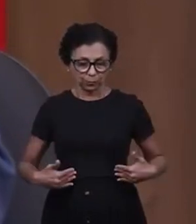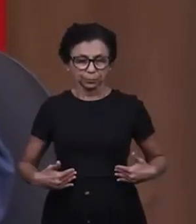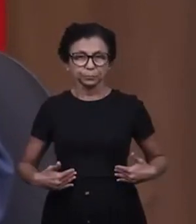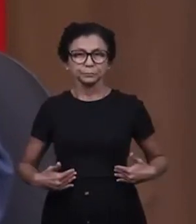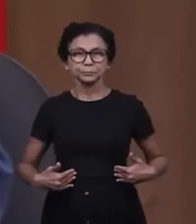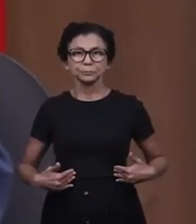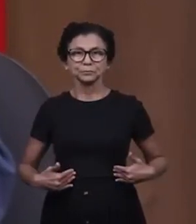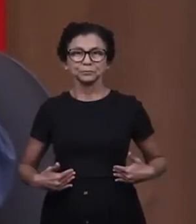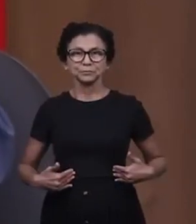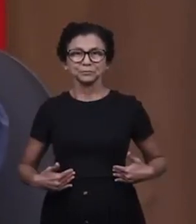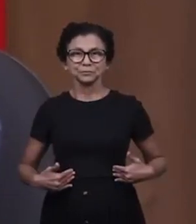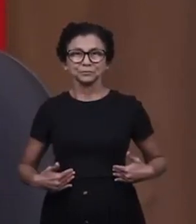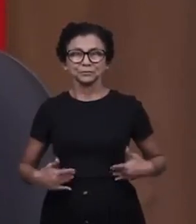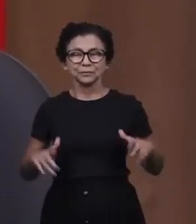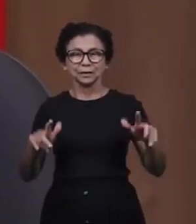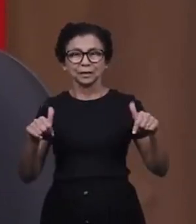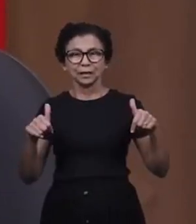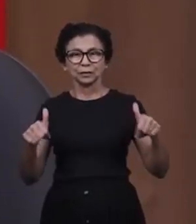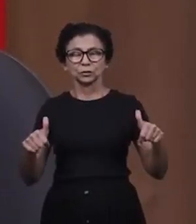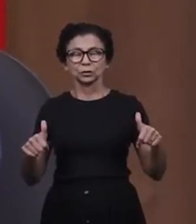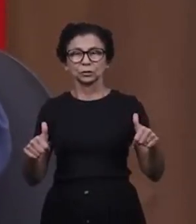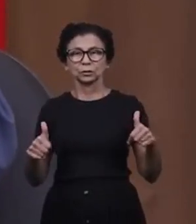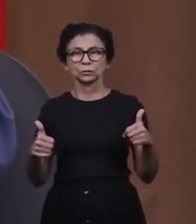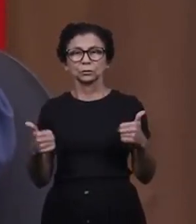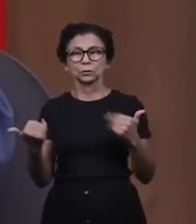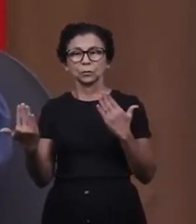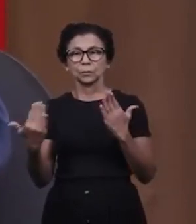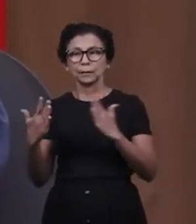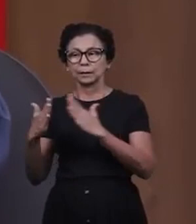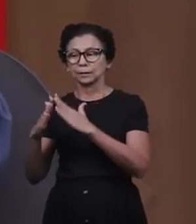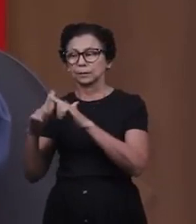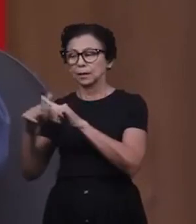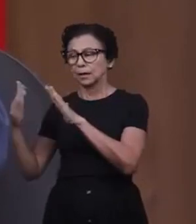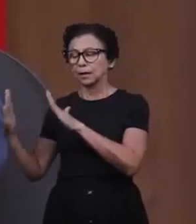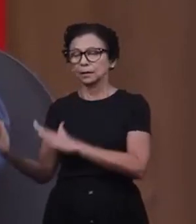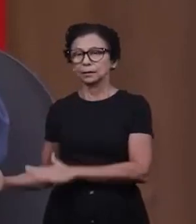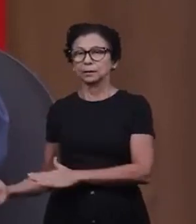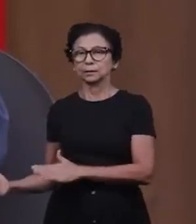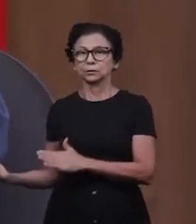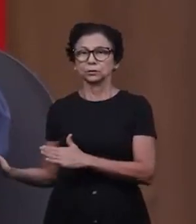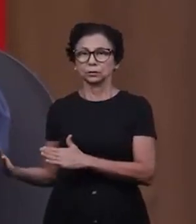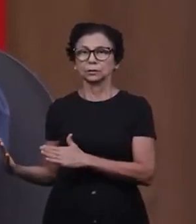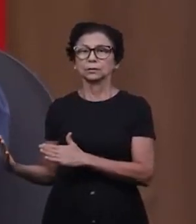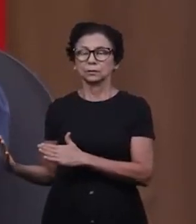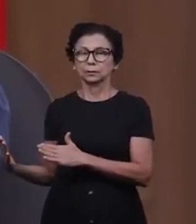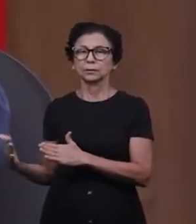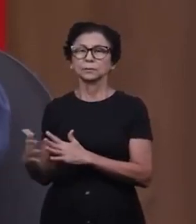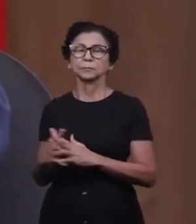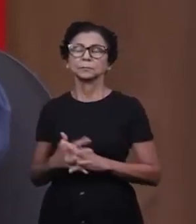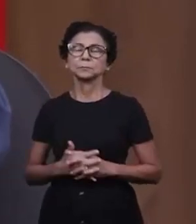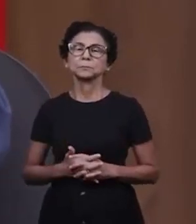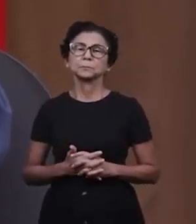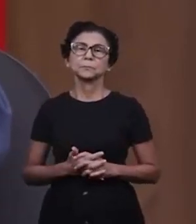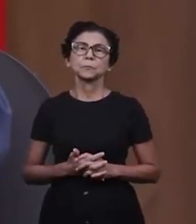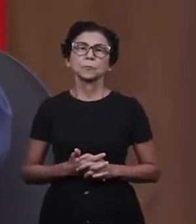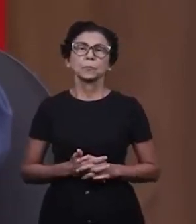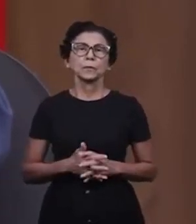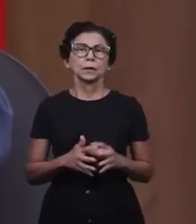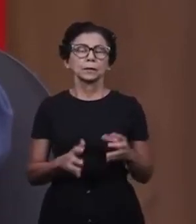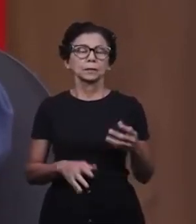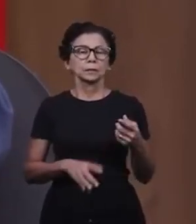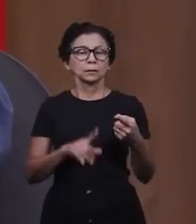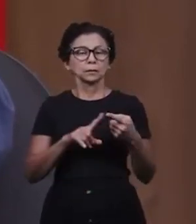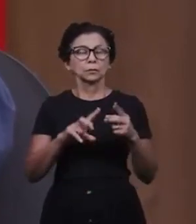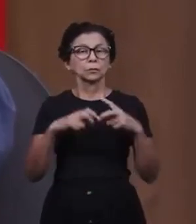Essas 3 bases doutrinárias, quando fala a palavra, o clamor pelo